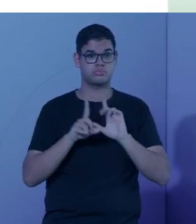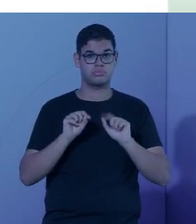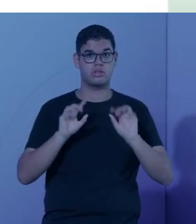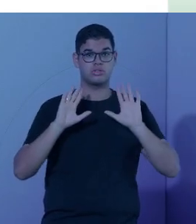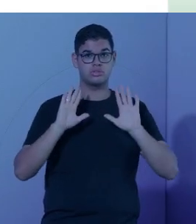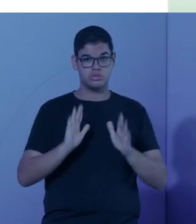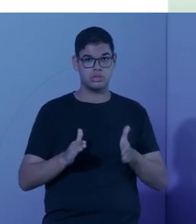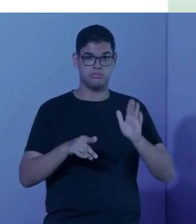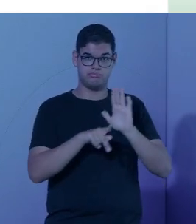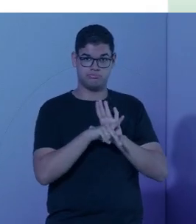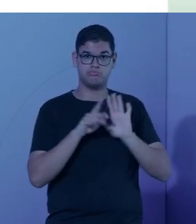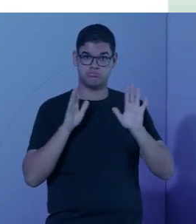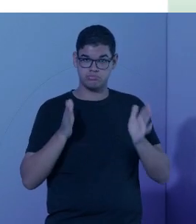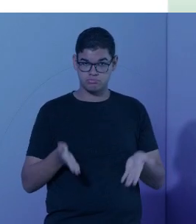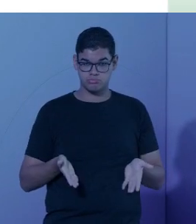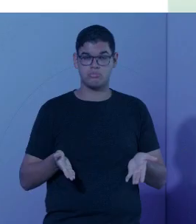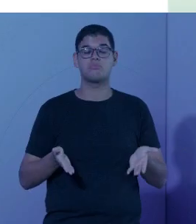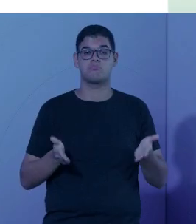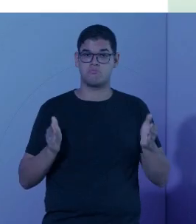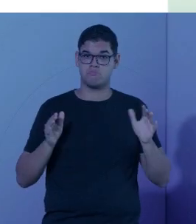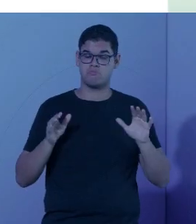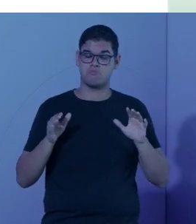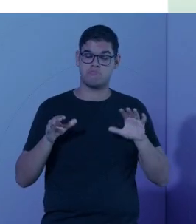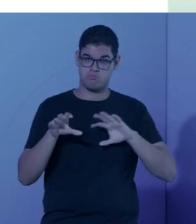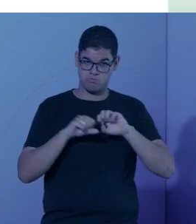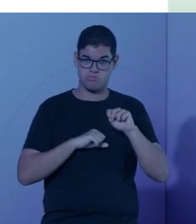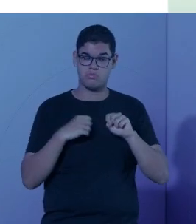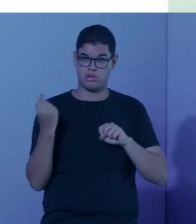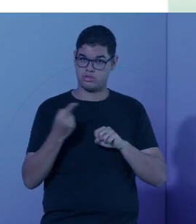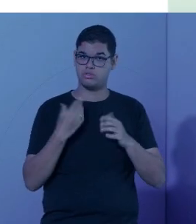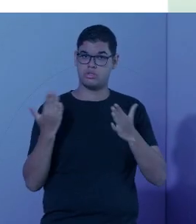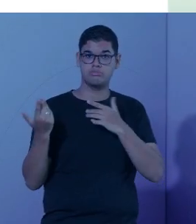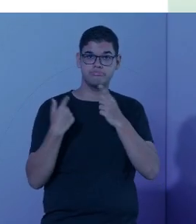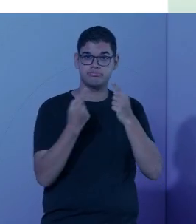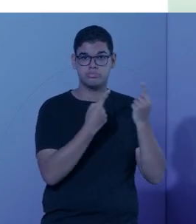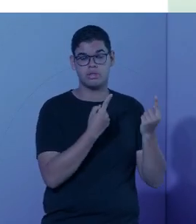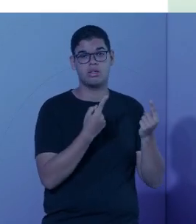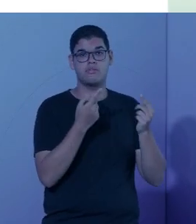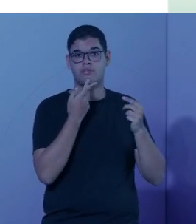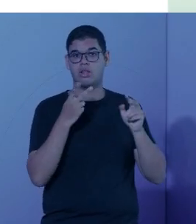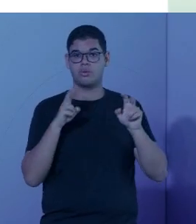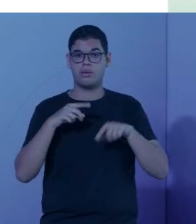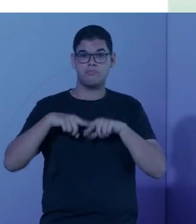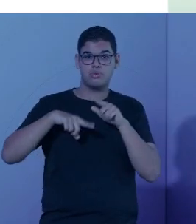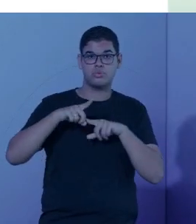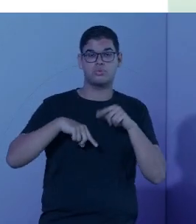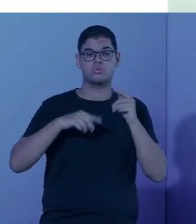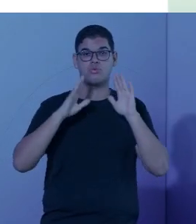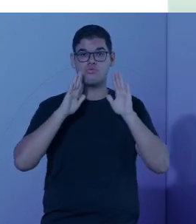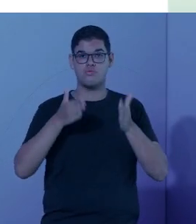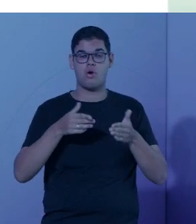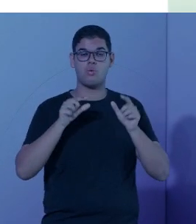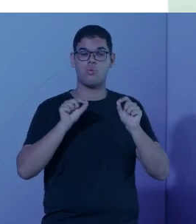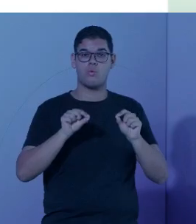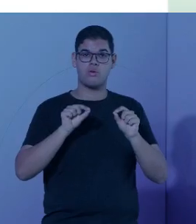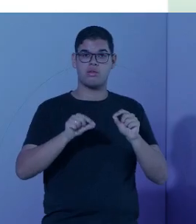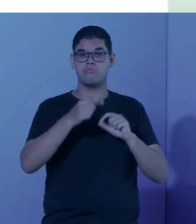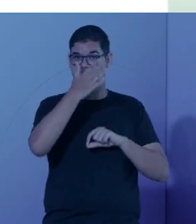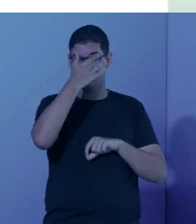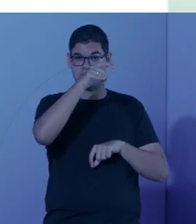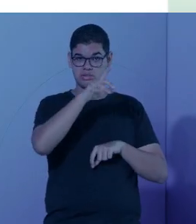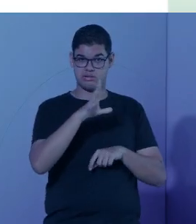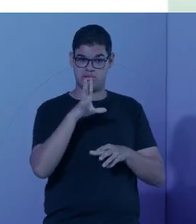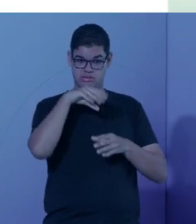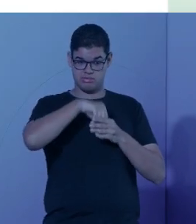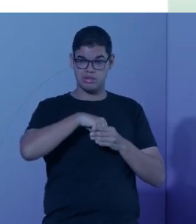especializado, tá? Que é o que a gente está mais discutindo aqui quando a gente fala de produtos para doenças raras. Então, ele não se aplica